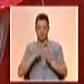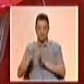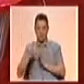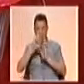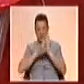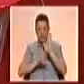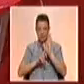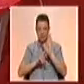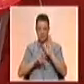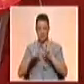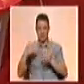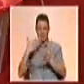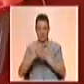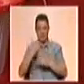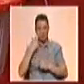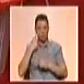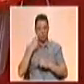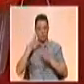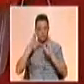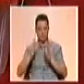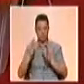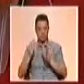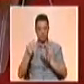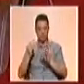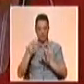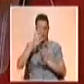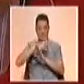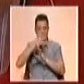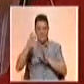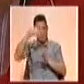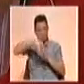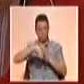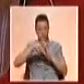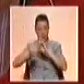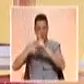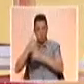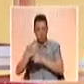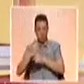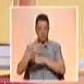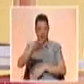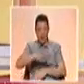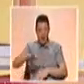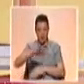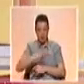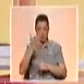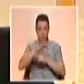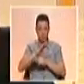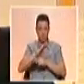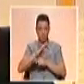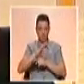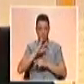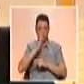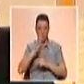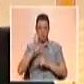a maior parte das medidas são medidas para irem ser, que já estariam contempladas noutros planos, mas até noutras áreas. Por exemplo, quando há um estudo de